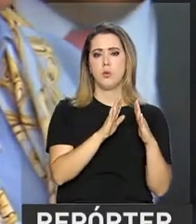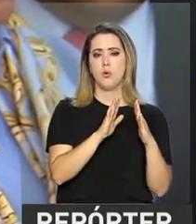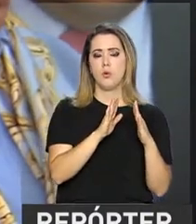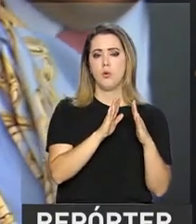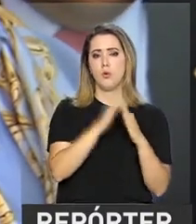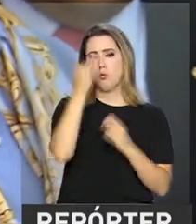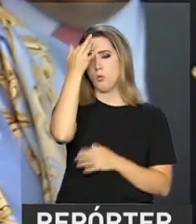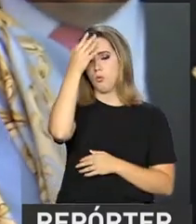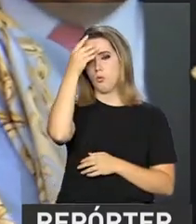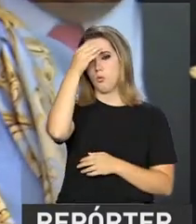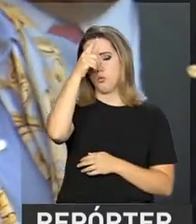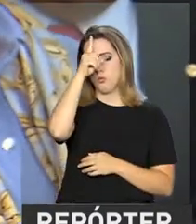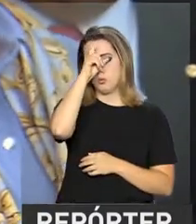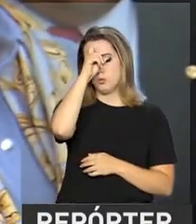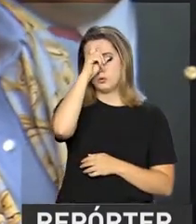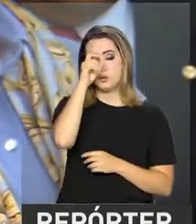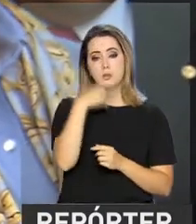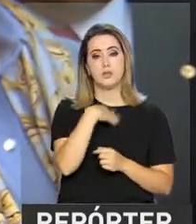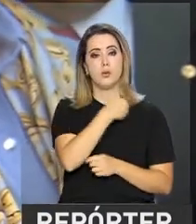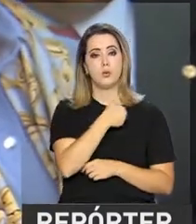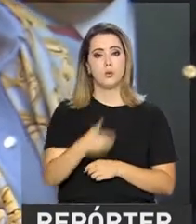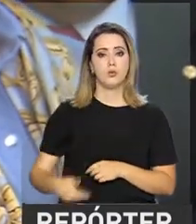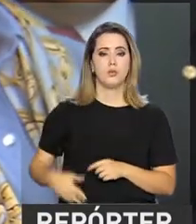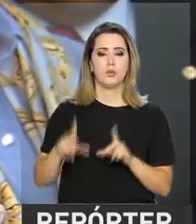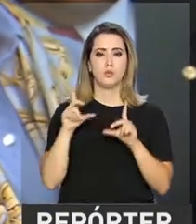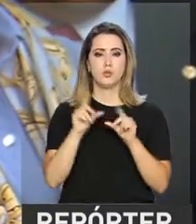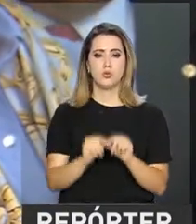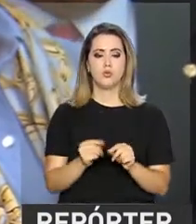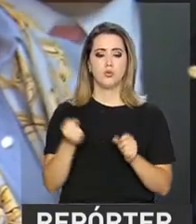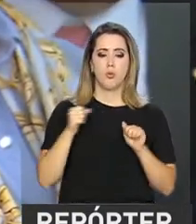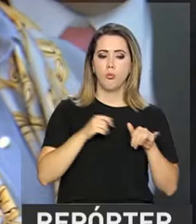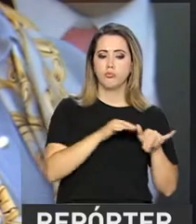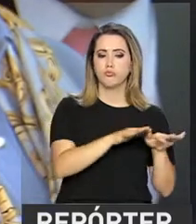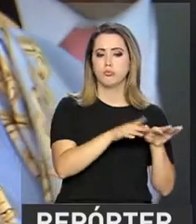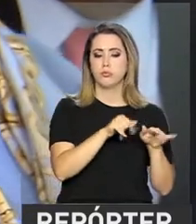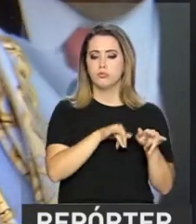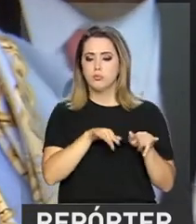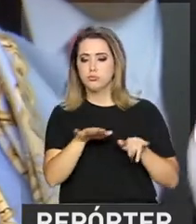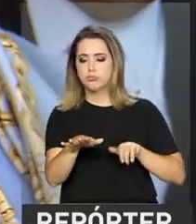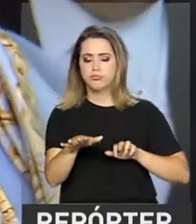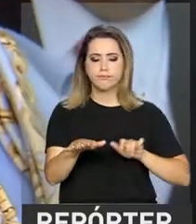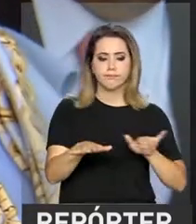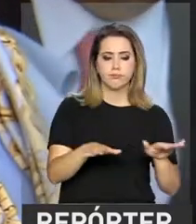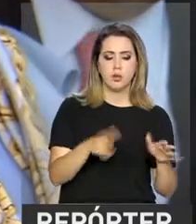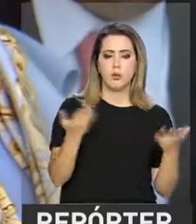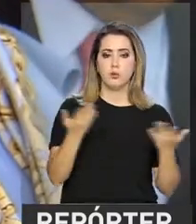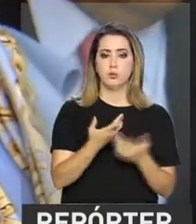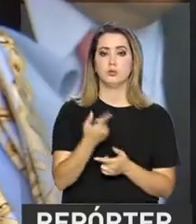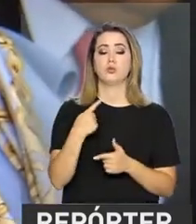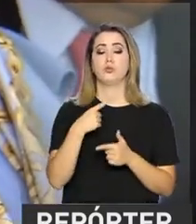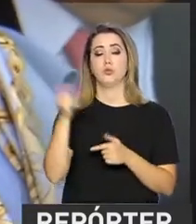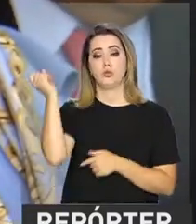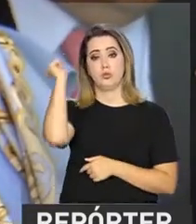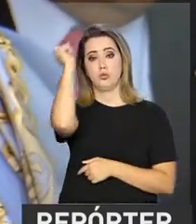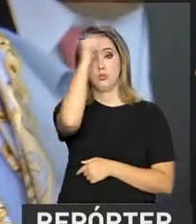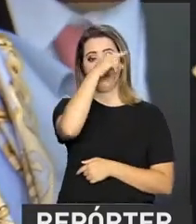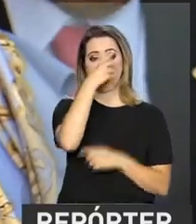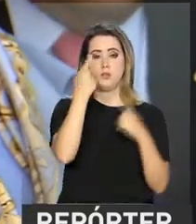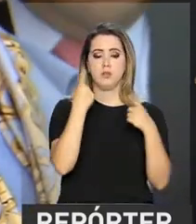diminui ea gente sabe das dificuldades que cada município de cada estado que a união tem hoje em relação